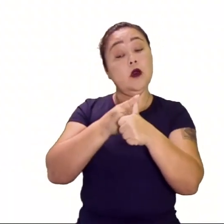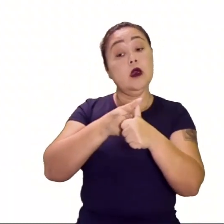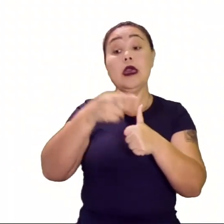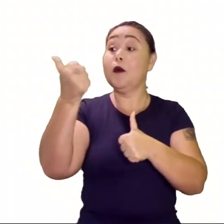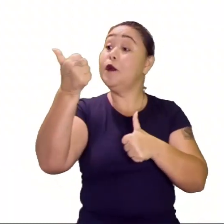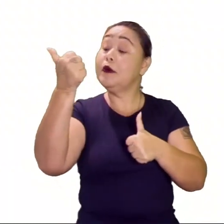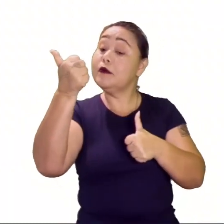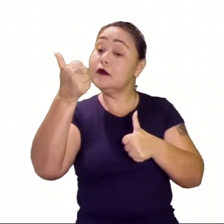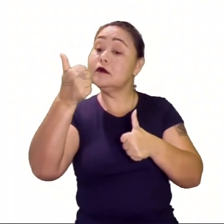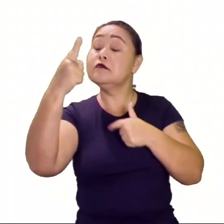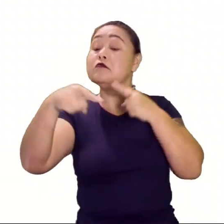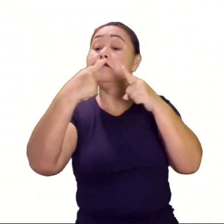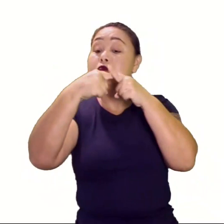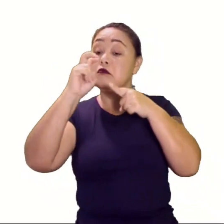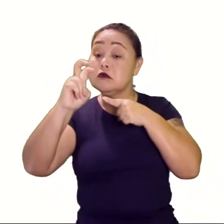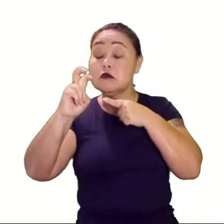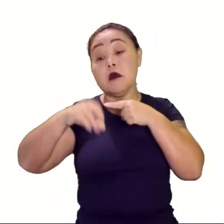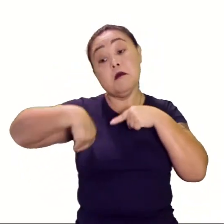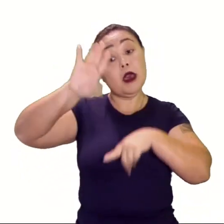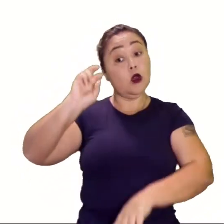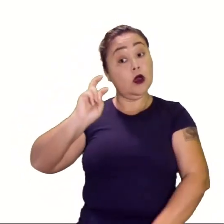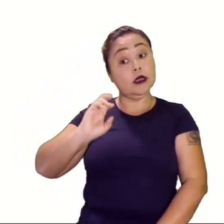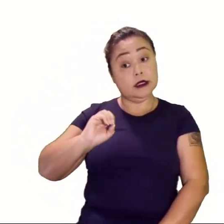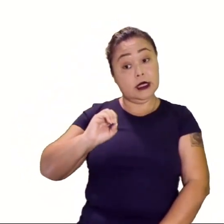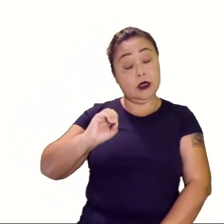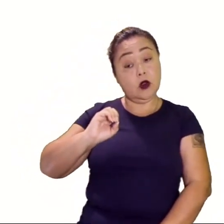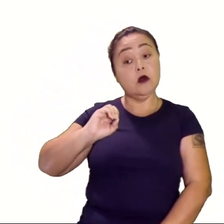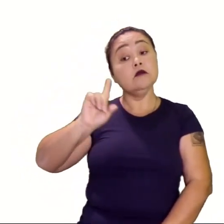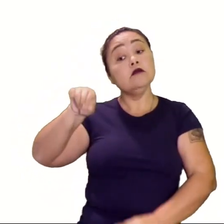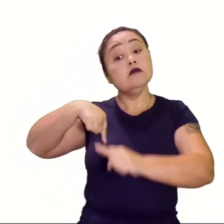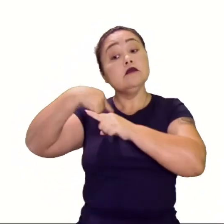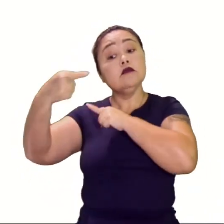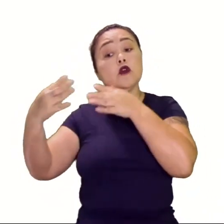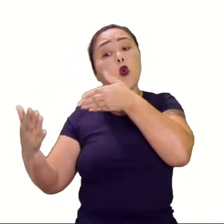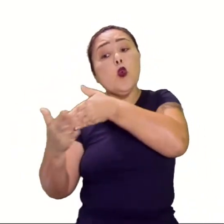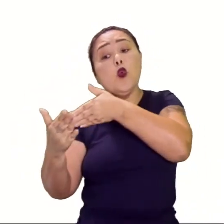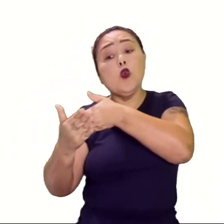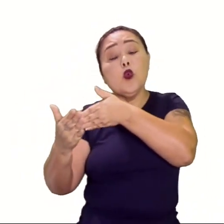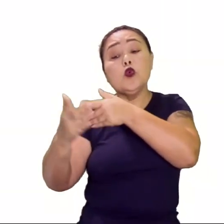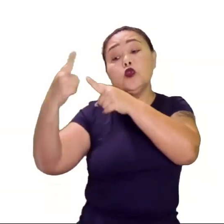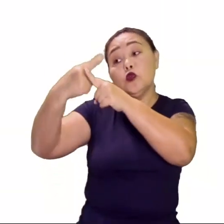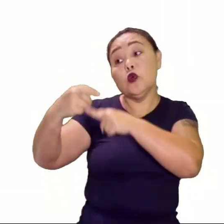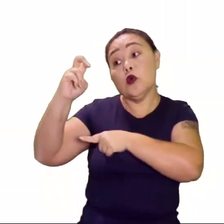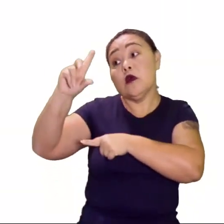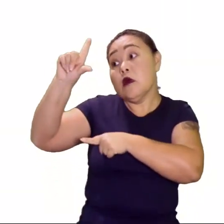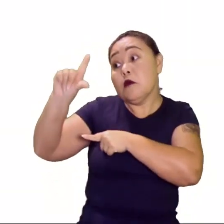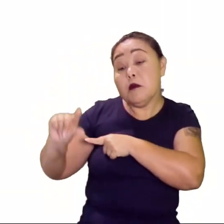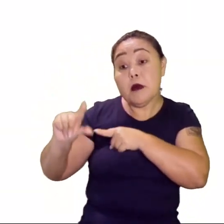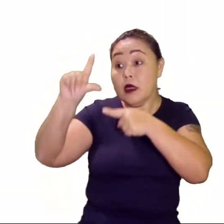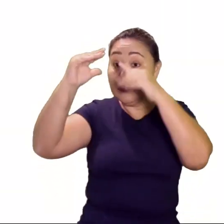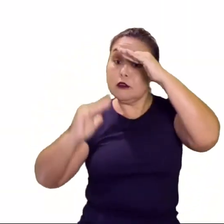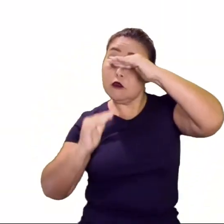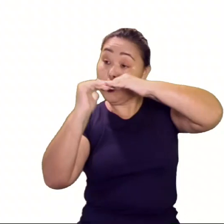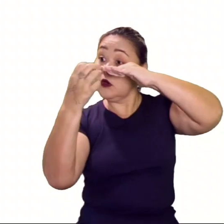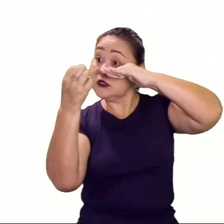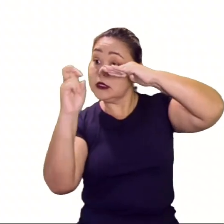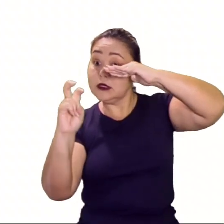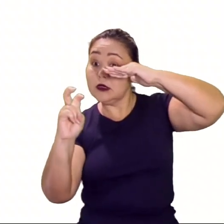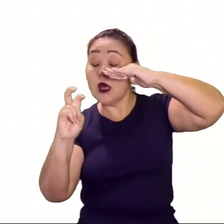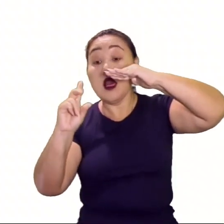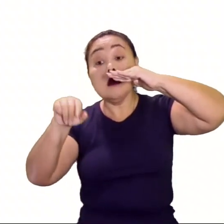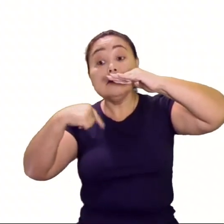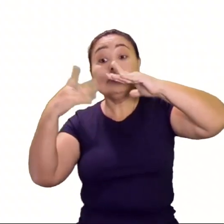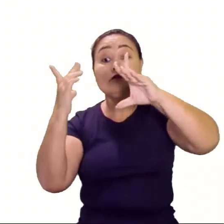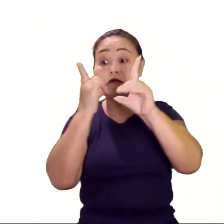é o primeiro múltiplo de 5 maior que 0? E depois, quem é o último múltiplo de 5 menor que 65? E